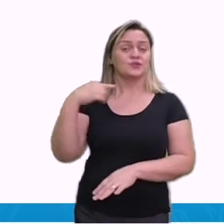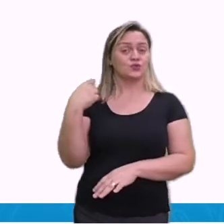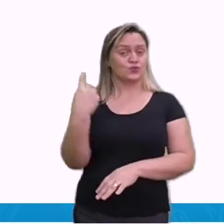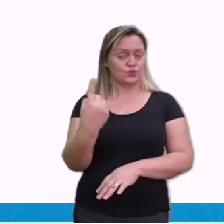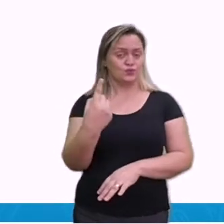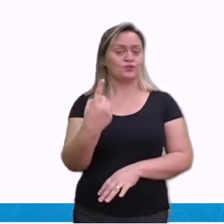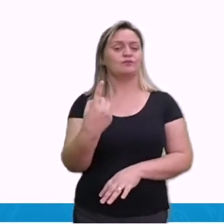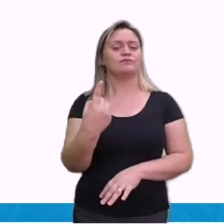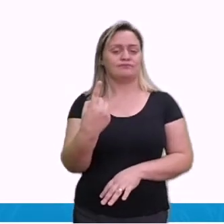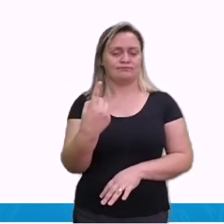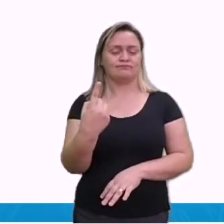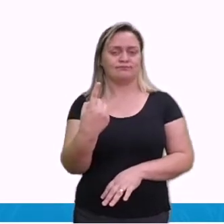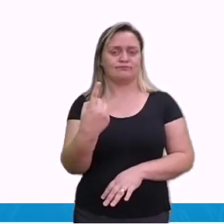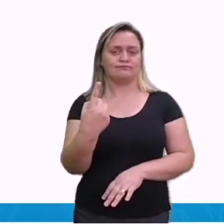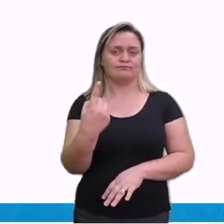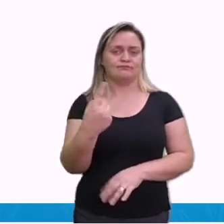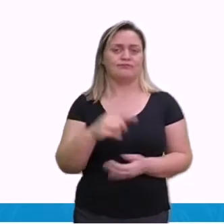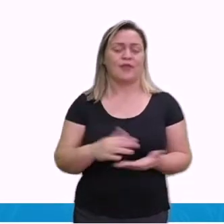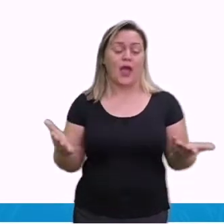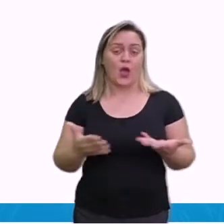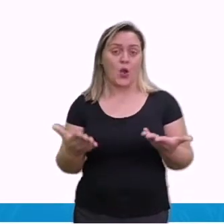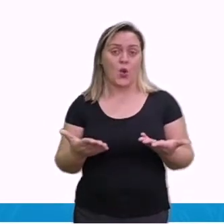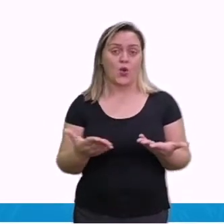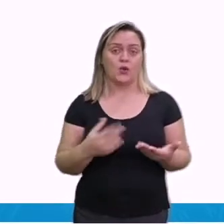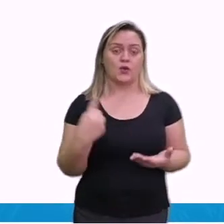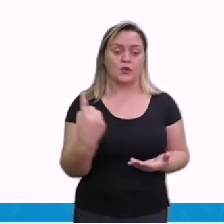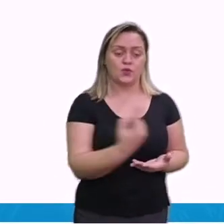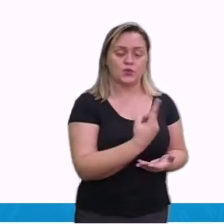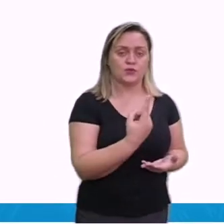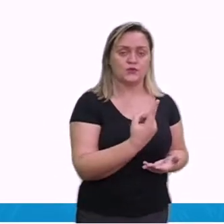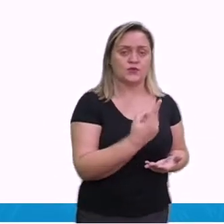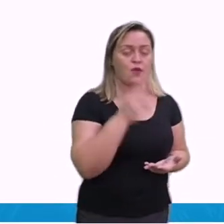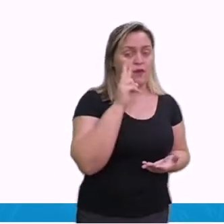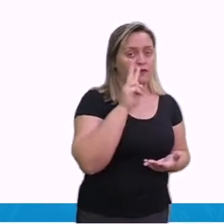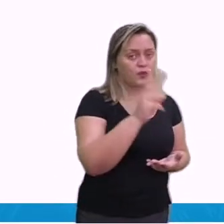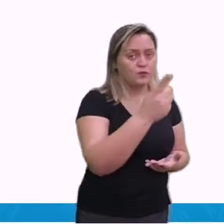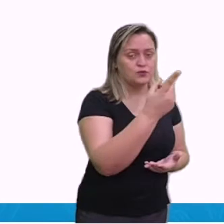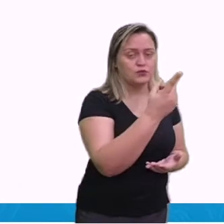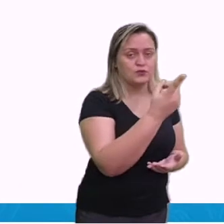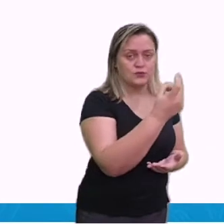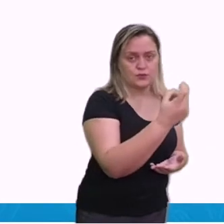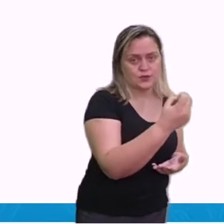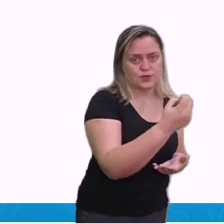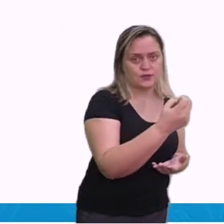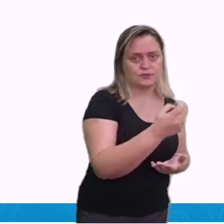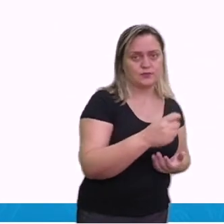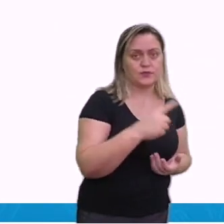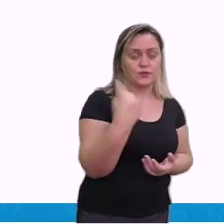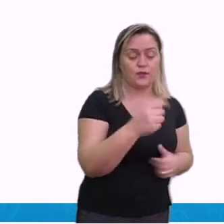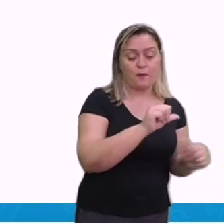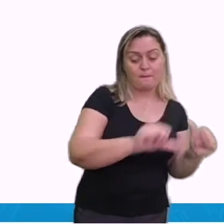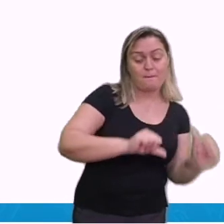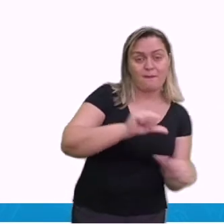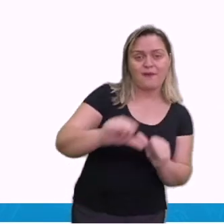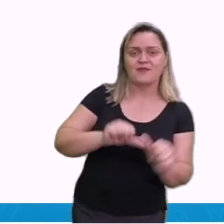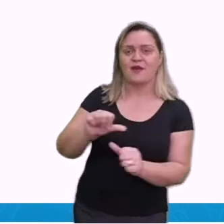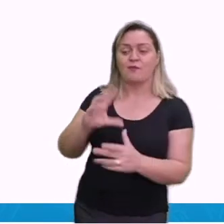no plural. A gente vai passar essas palavras para o plural. Então, aí é que está a diferença. Olha